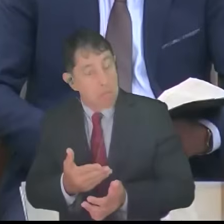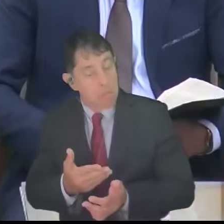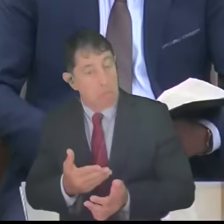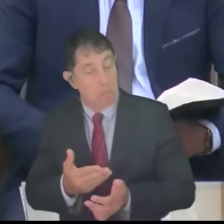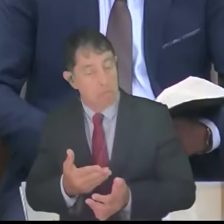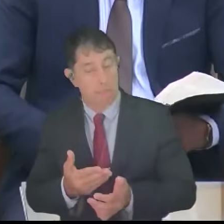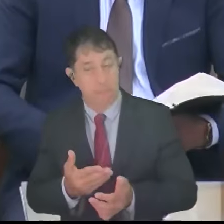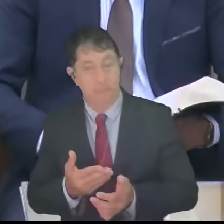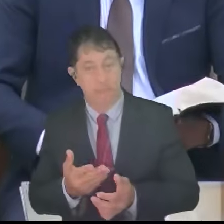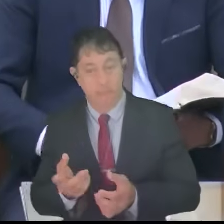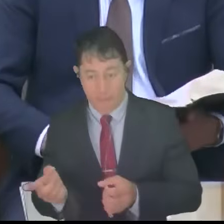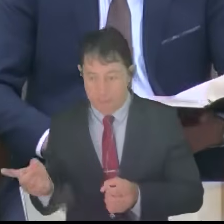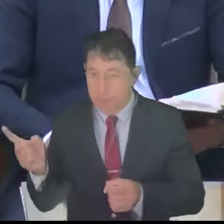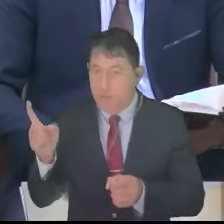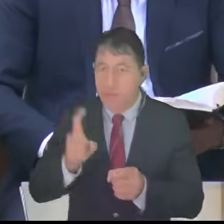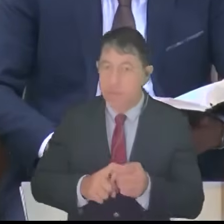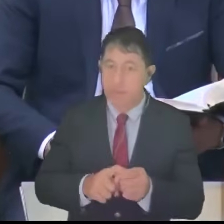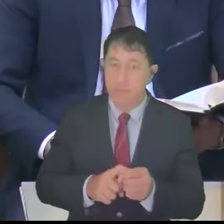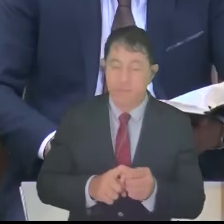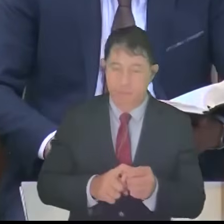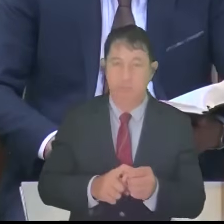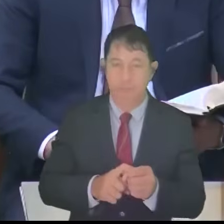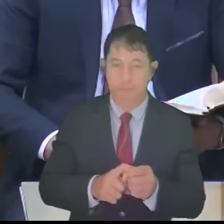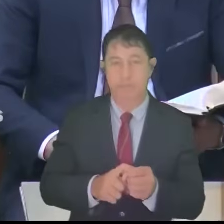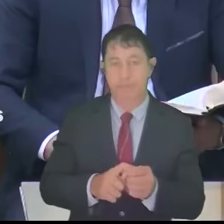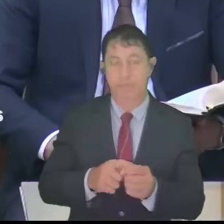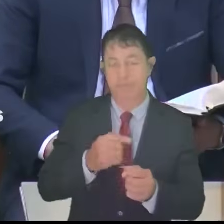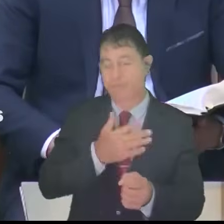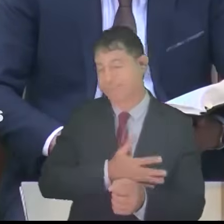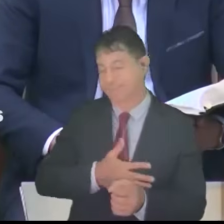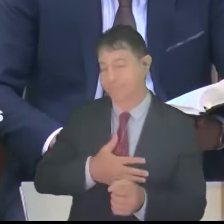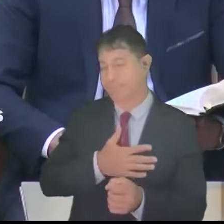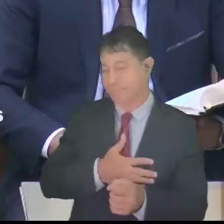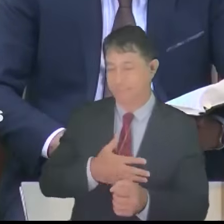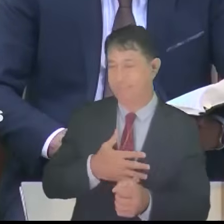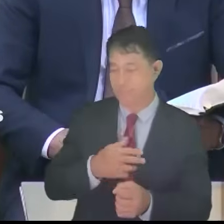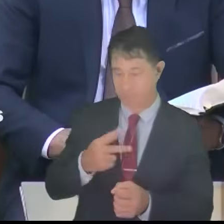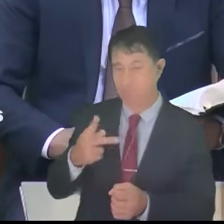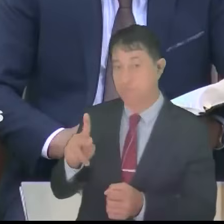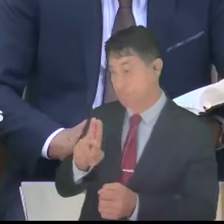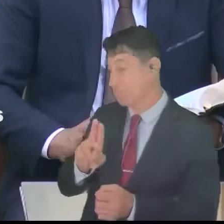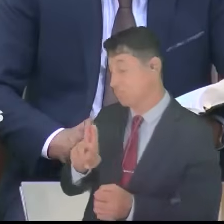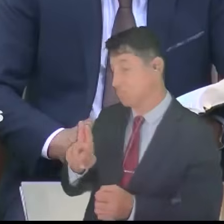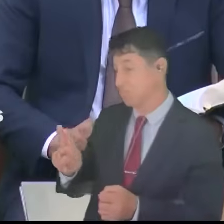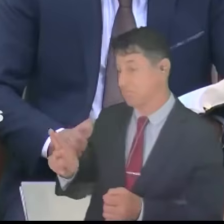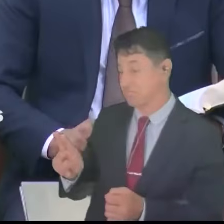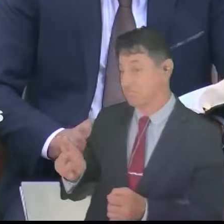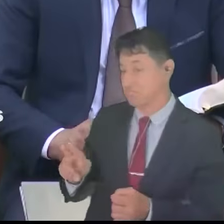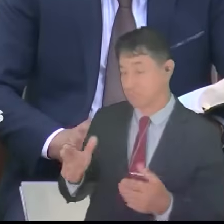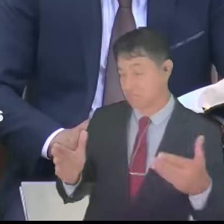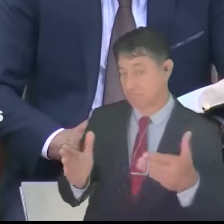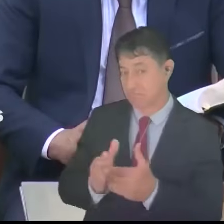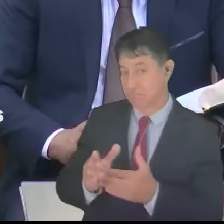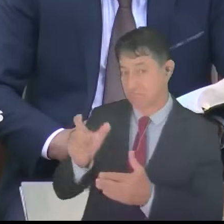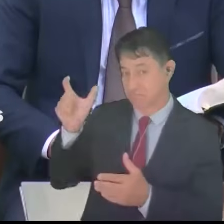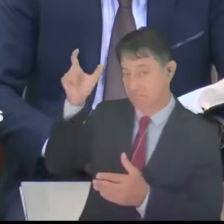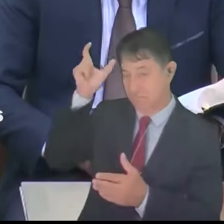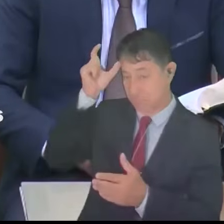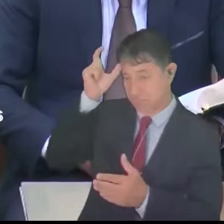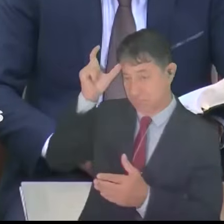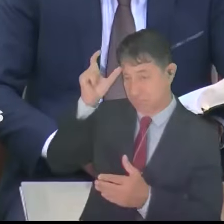os 70 com alegria, dizendo: Senhor, pelo teu nome, até os demônios se nos